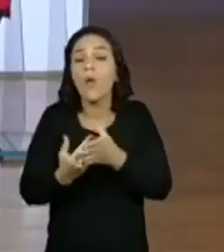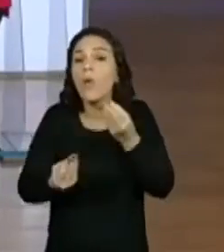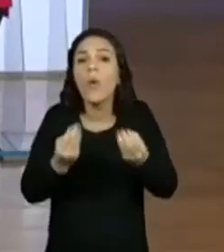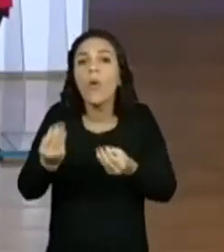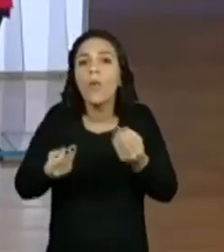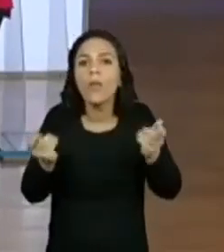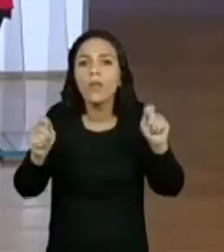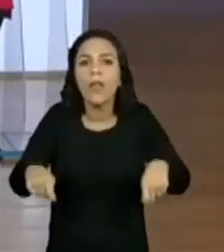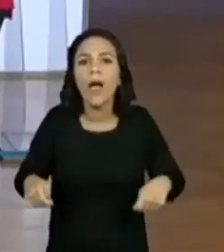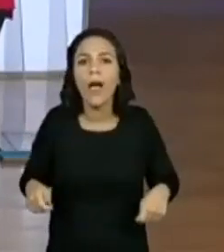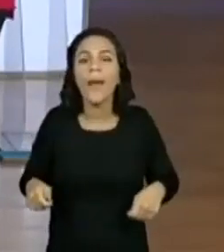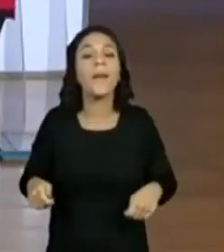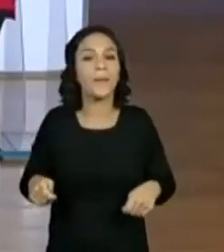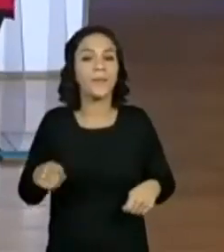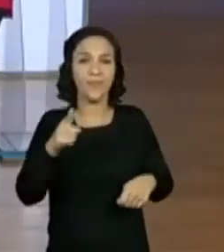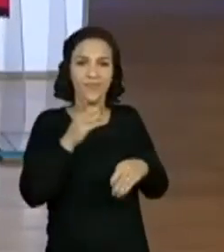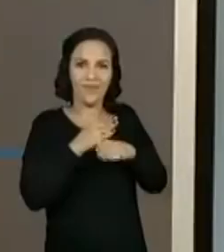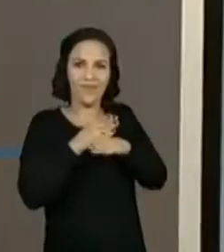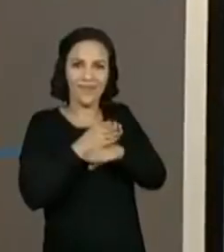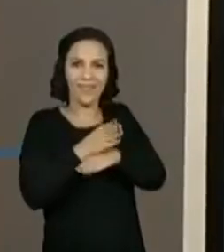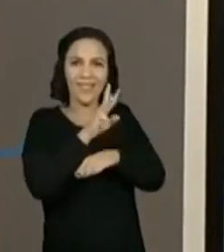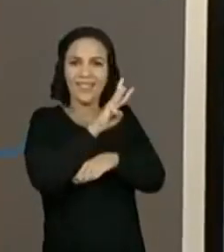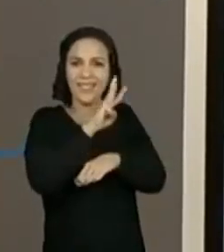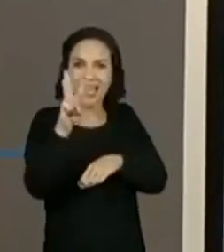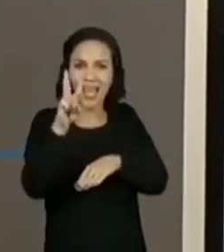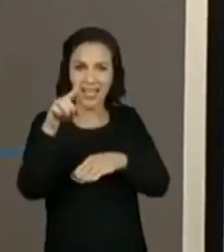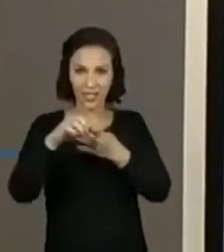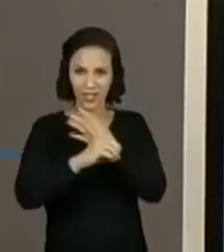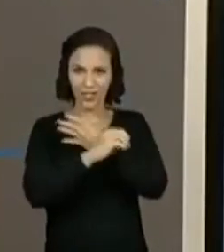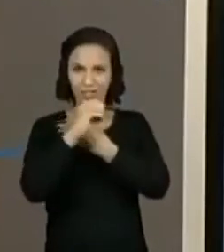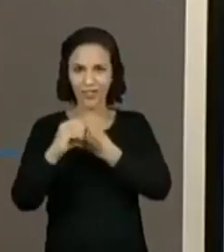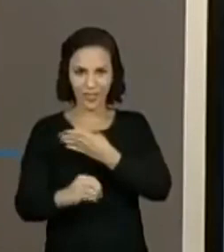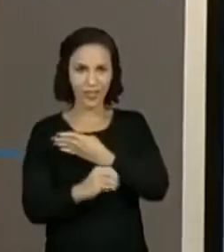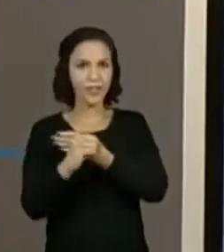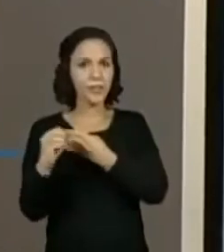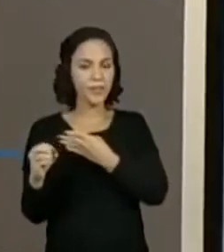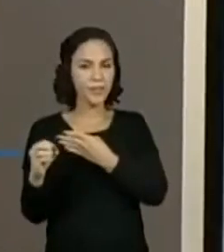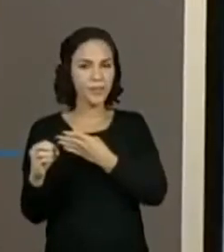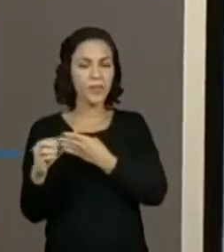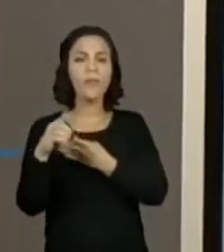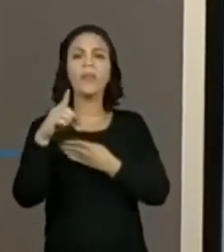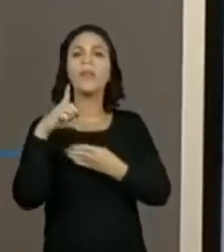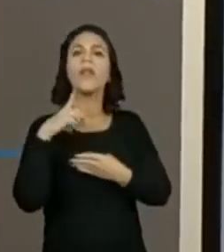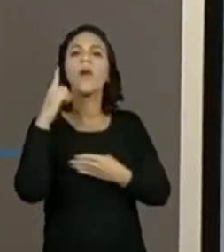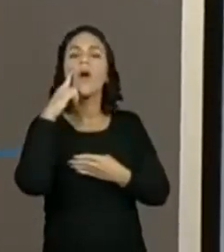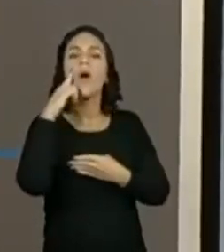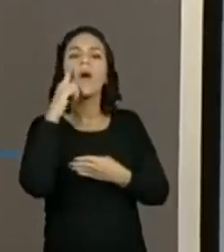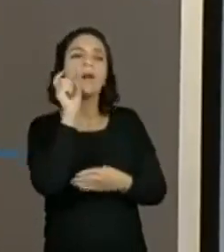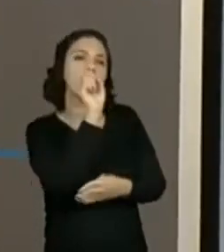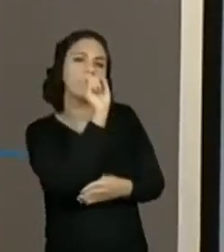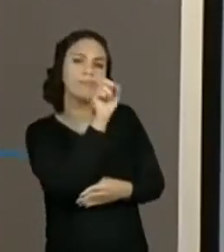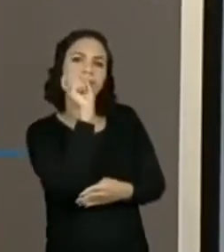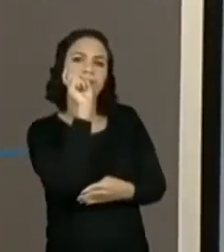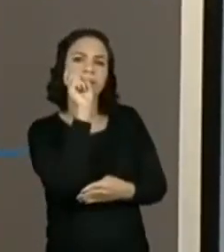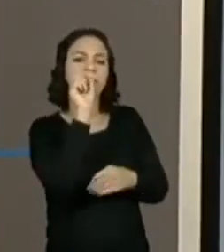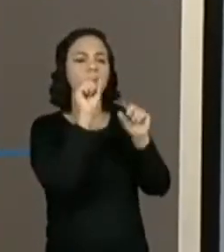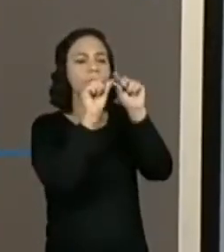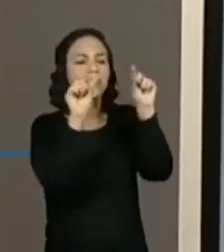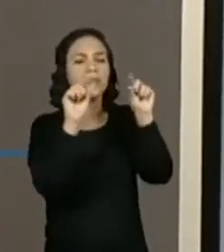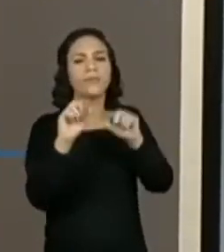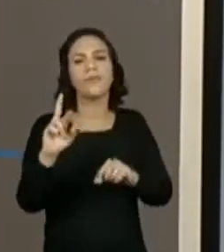muito fácil. Você entra lá no site do Centro de Mídias e você vai no repositório. Você vai encontrar essa